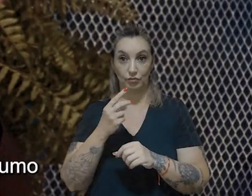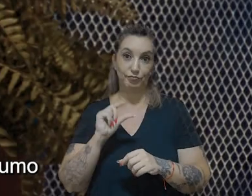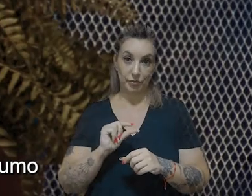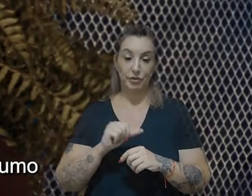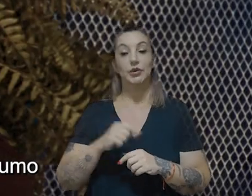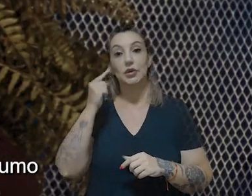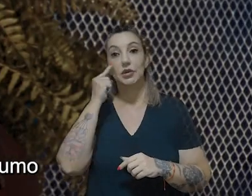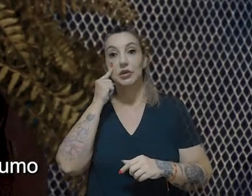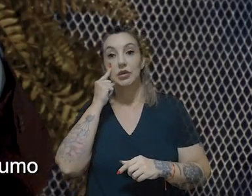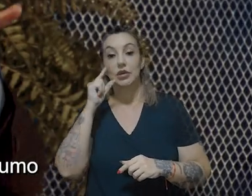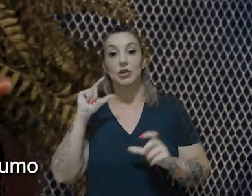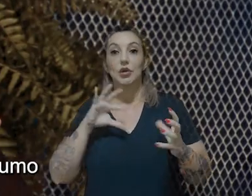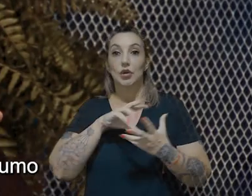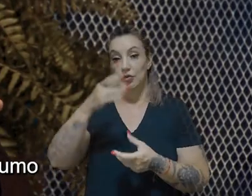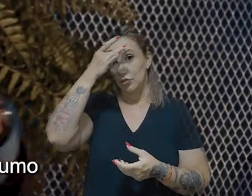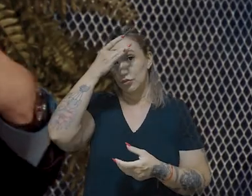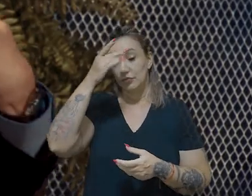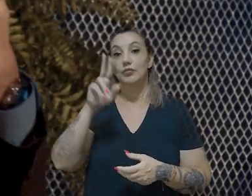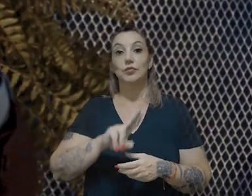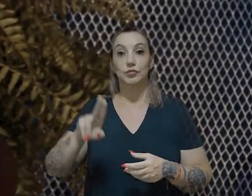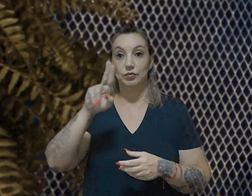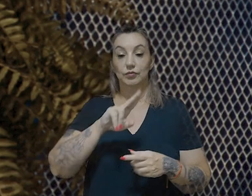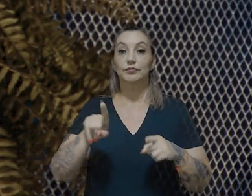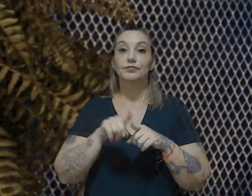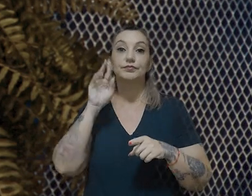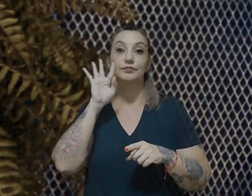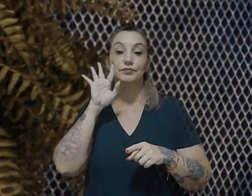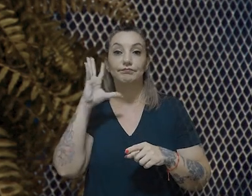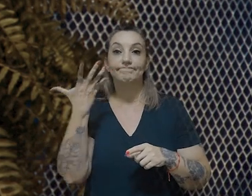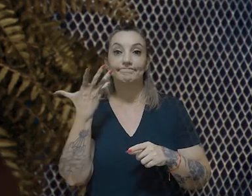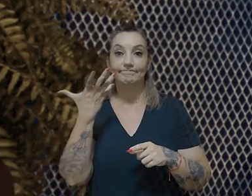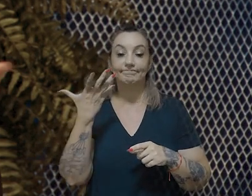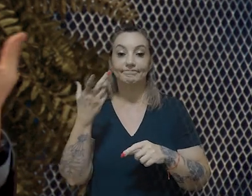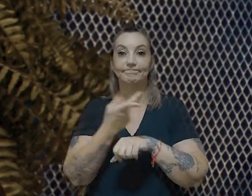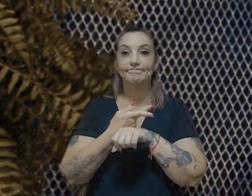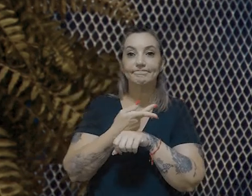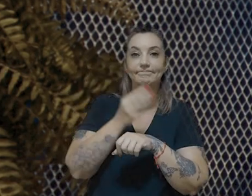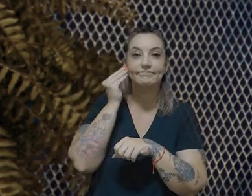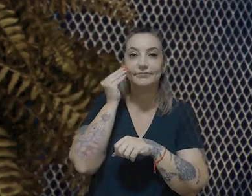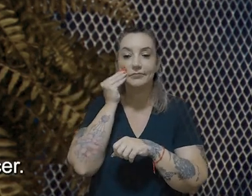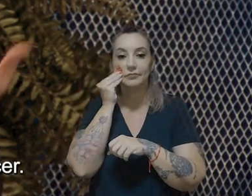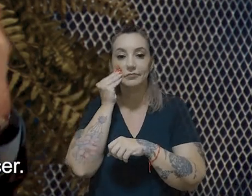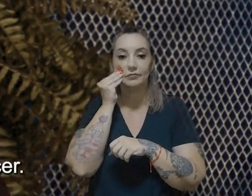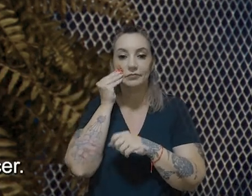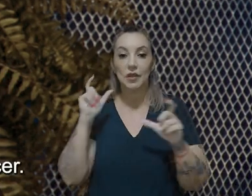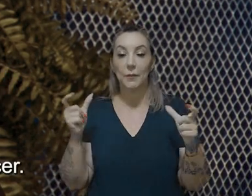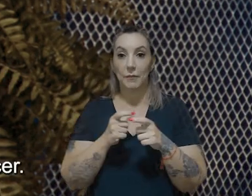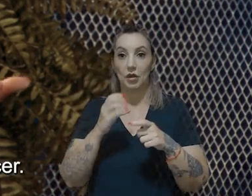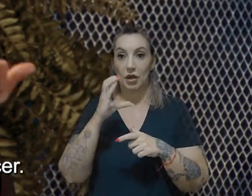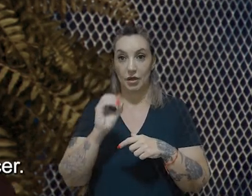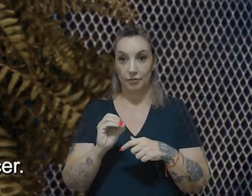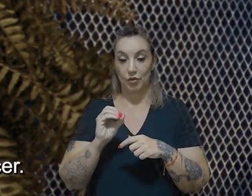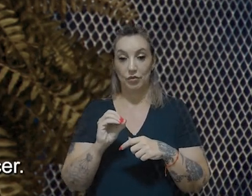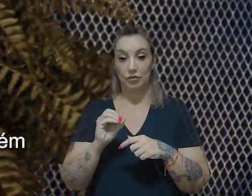pensando no mundo que vai ser mais consciente no consumo e buscar soluções e mais e com menor pegada de carbono